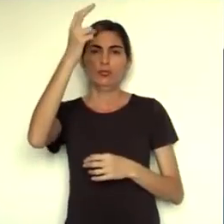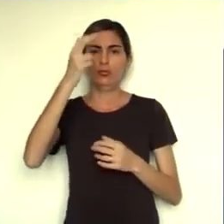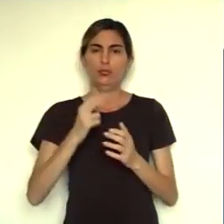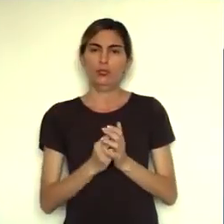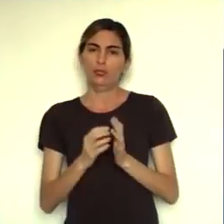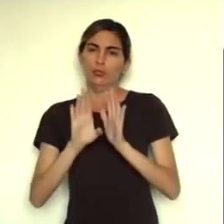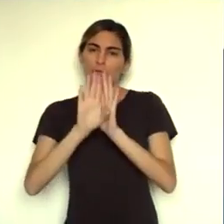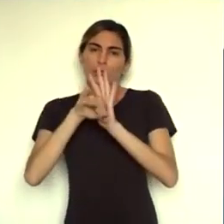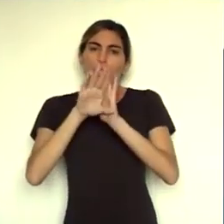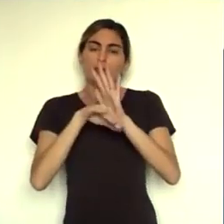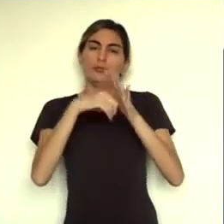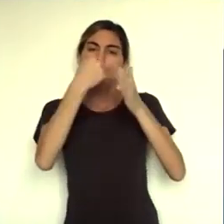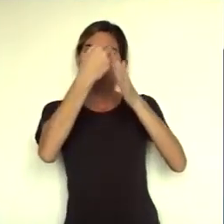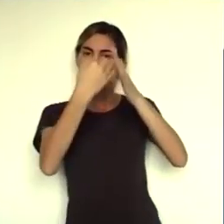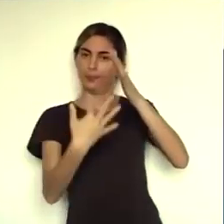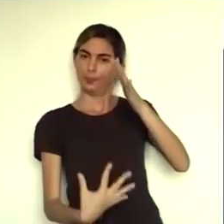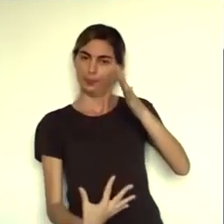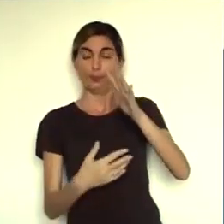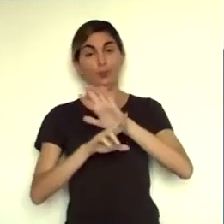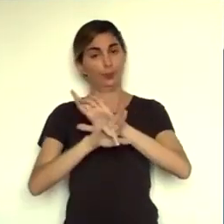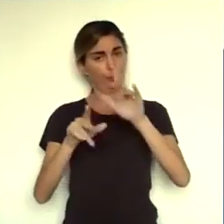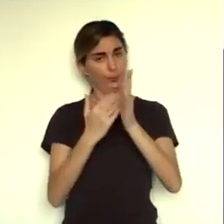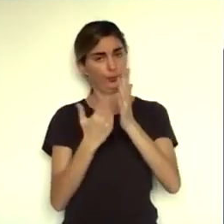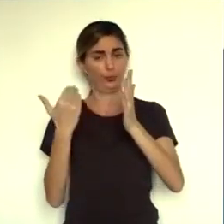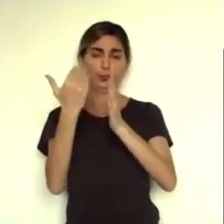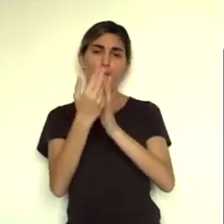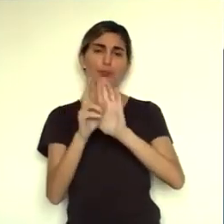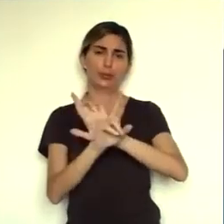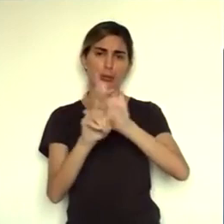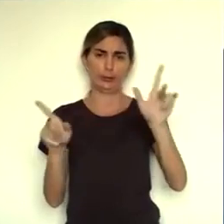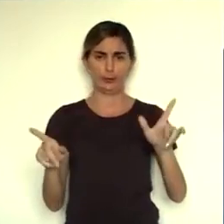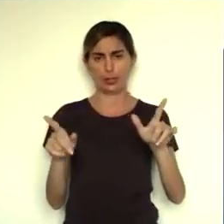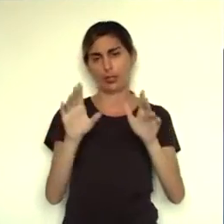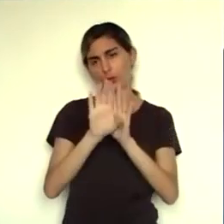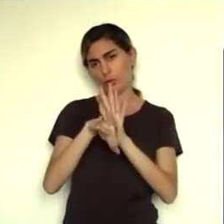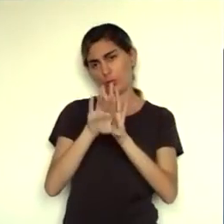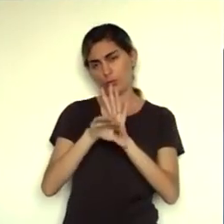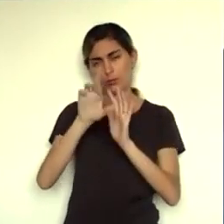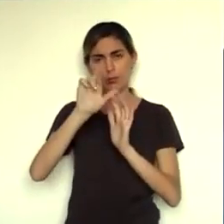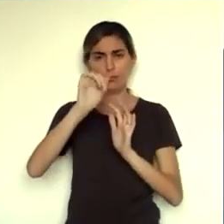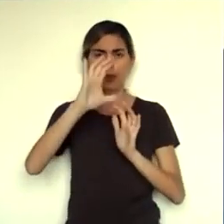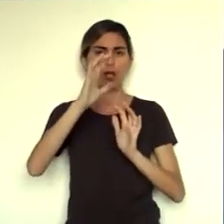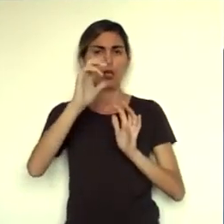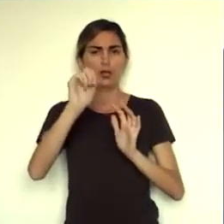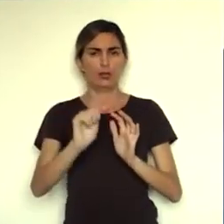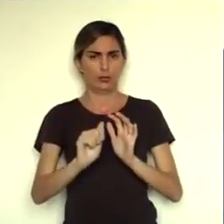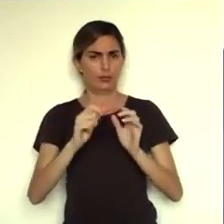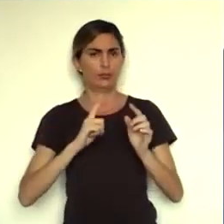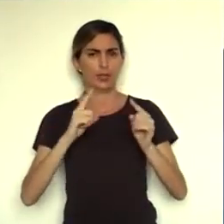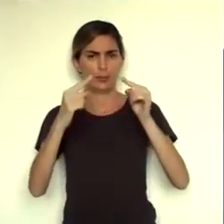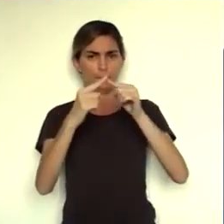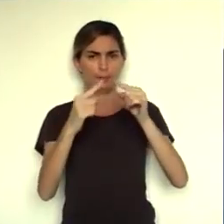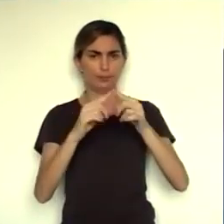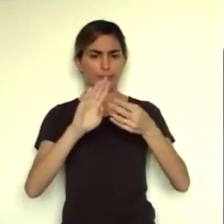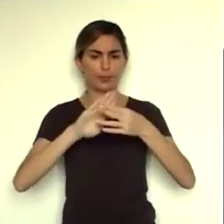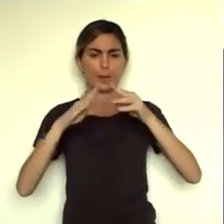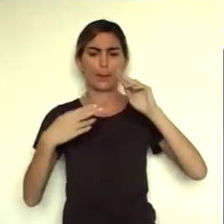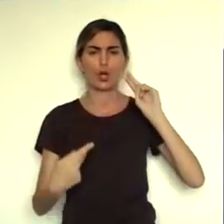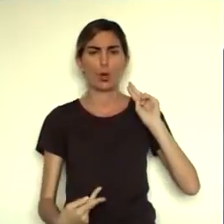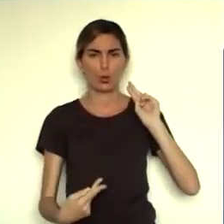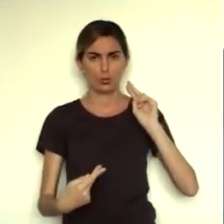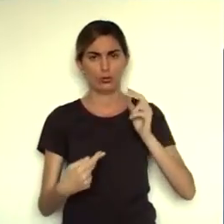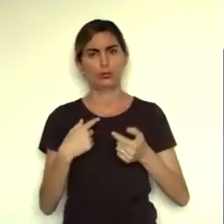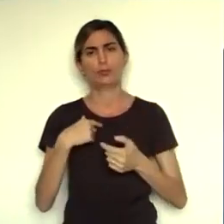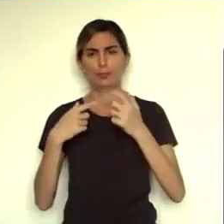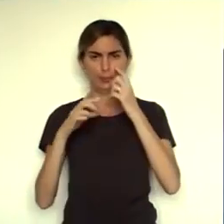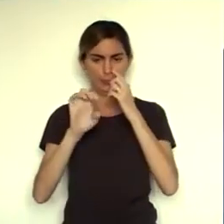cultura. Então é um conceito bem mais abrangente, o conceito de etnia, diferencia-se do conceito de raça, que tem ligação com o aspecto